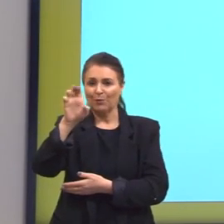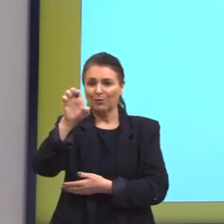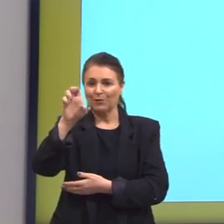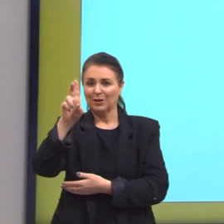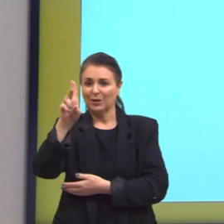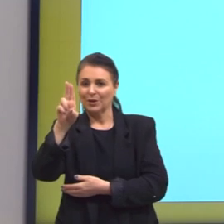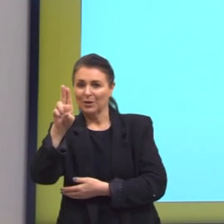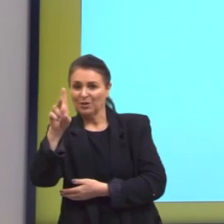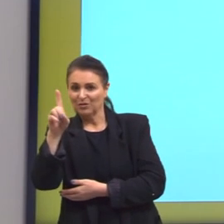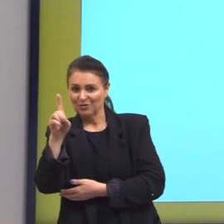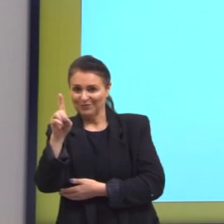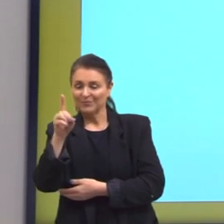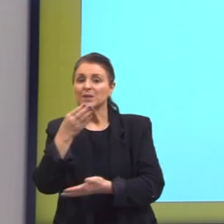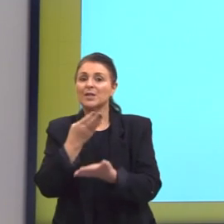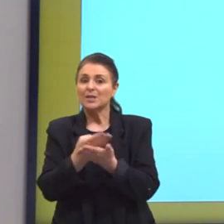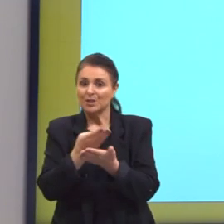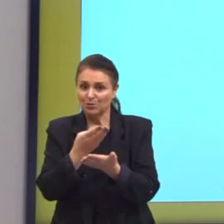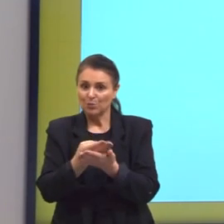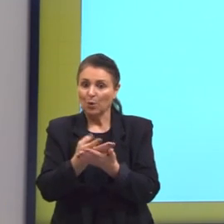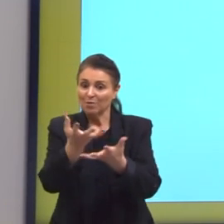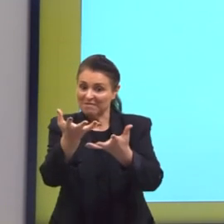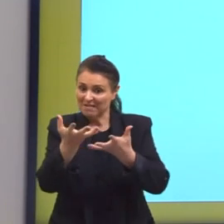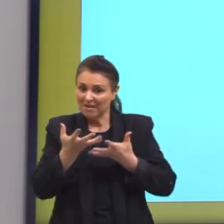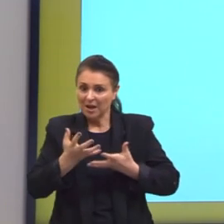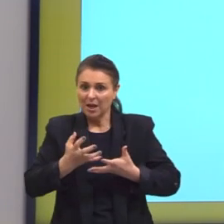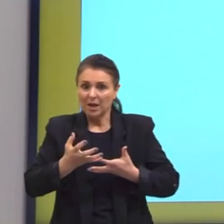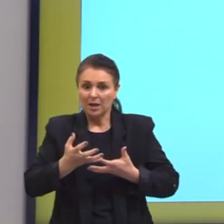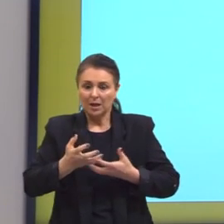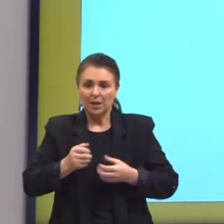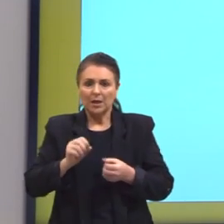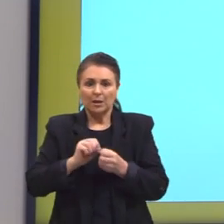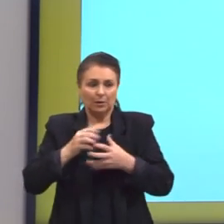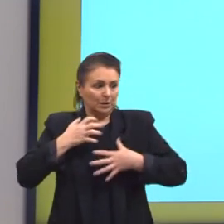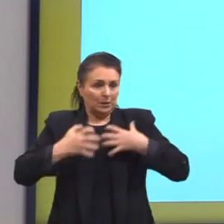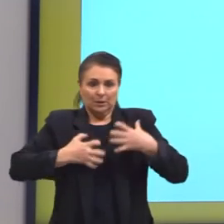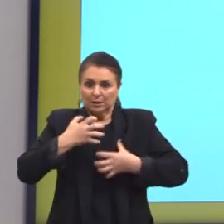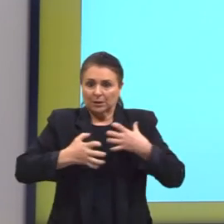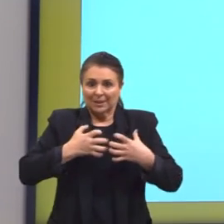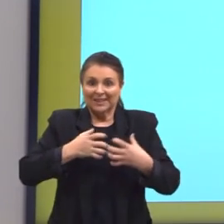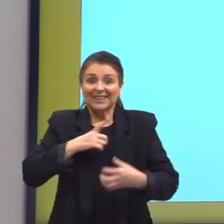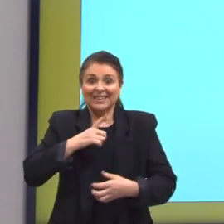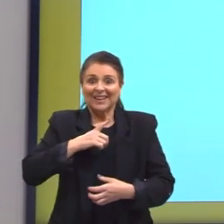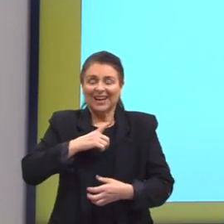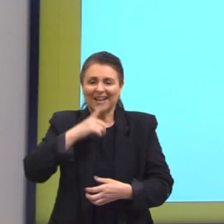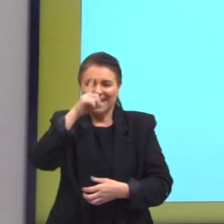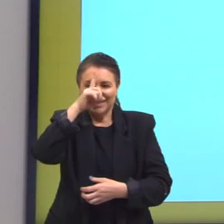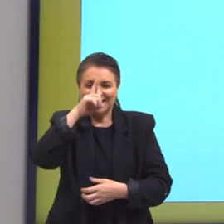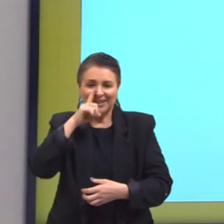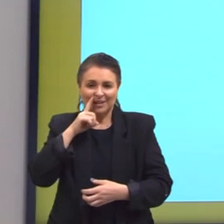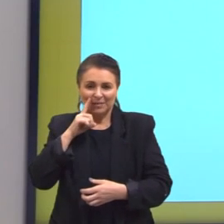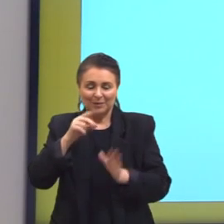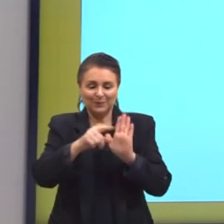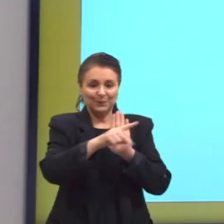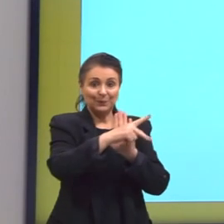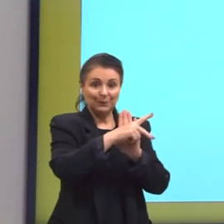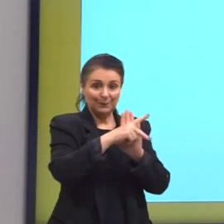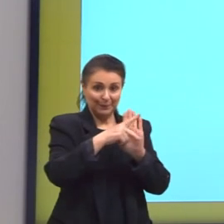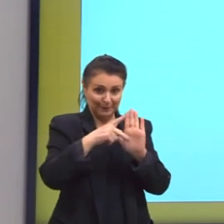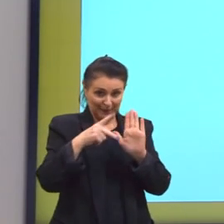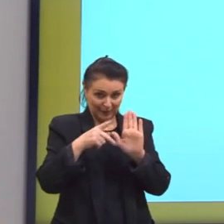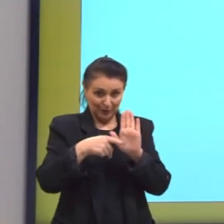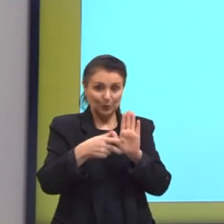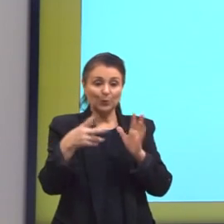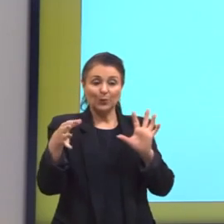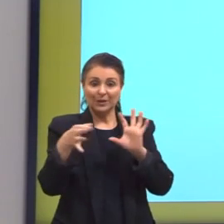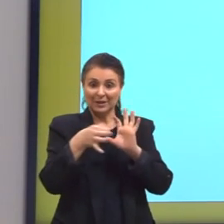estudos sobre os desejos e impulsos do homem sinalizado de amarelo período interligado ao anterior